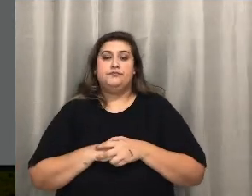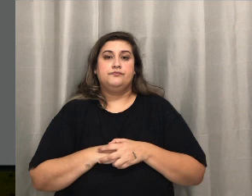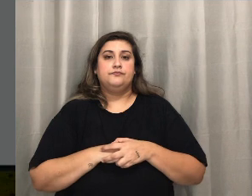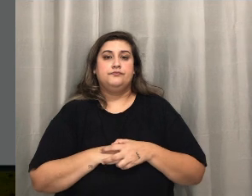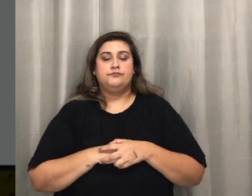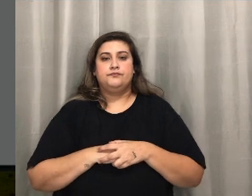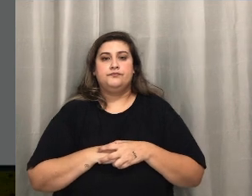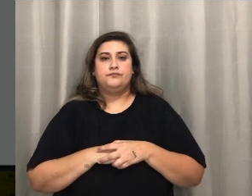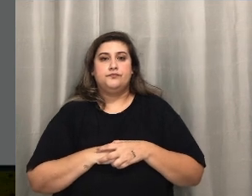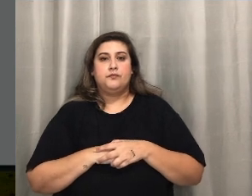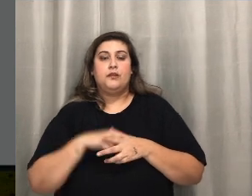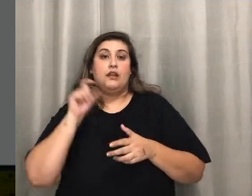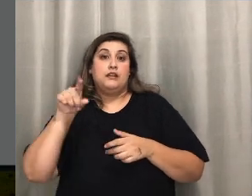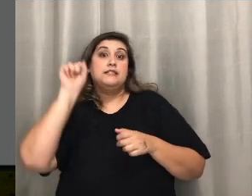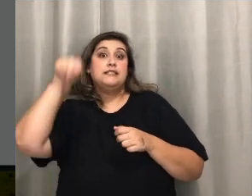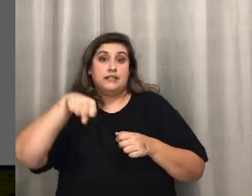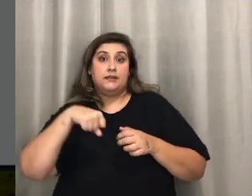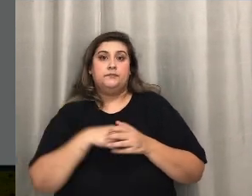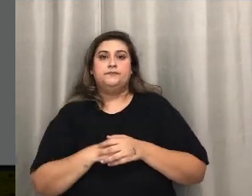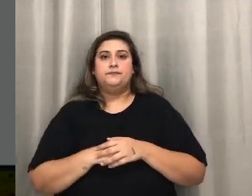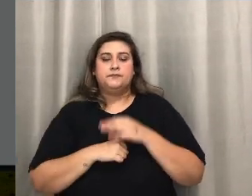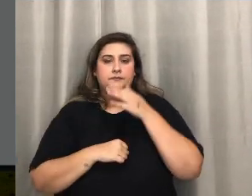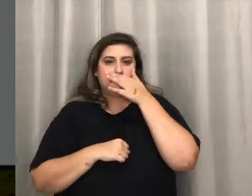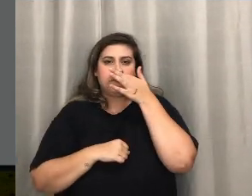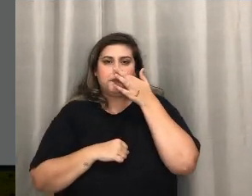Você vai clicar sim, distribuir meu podcast?